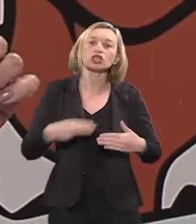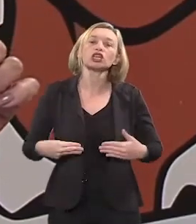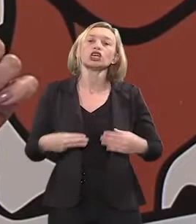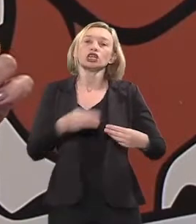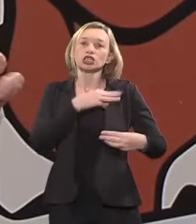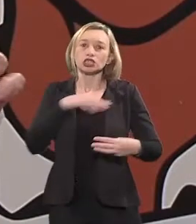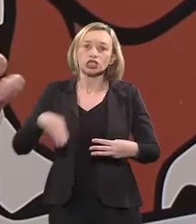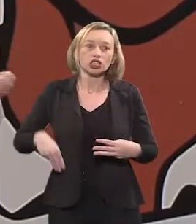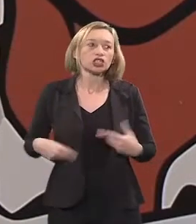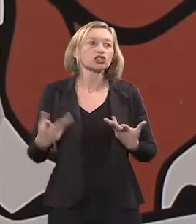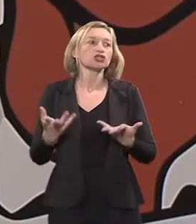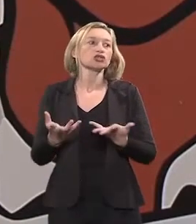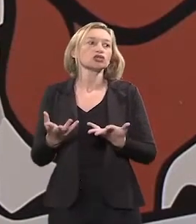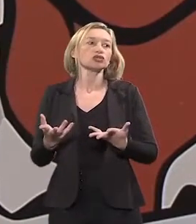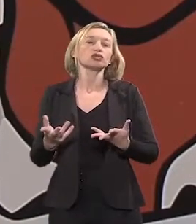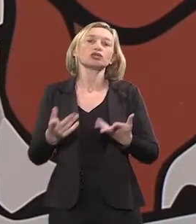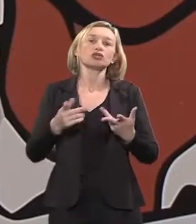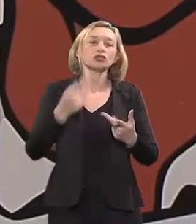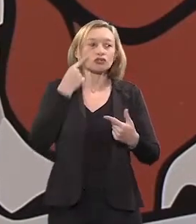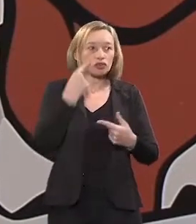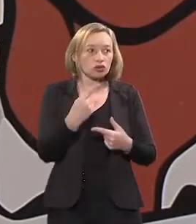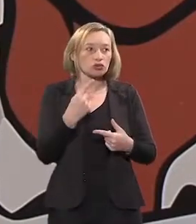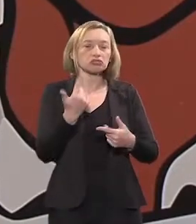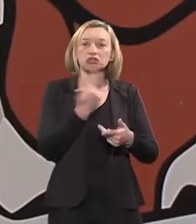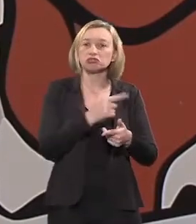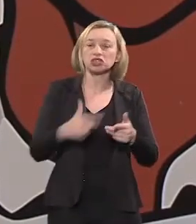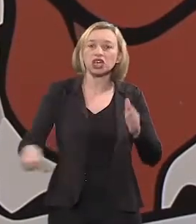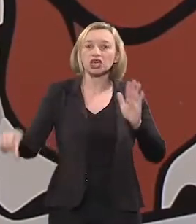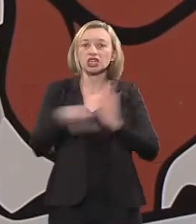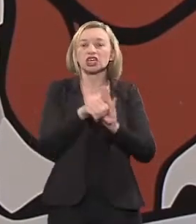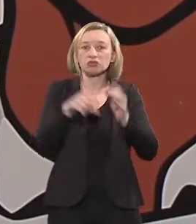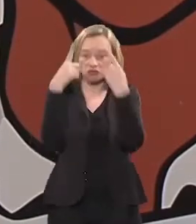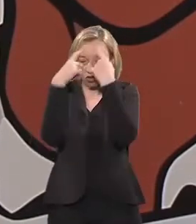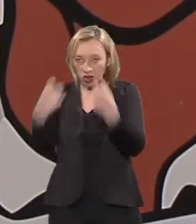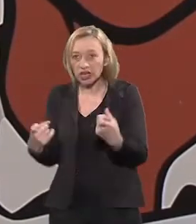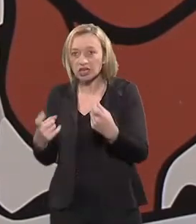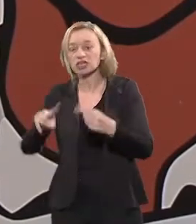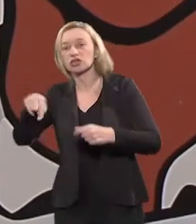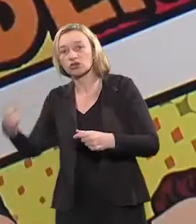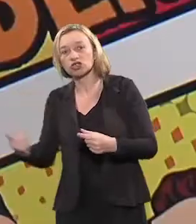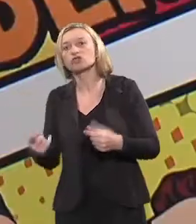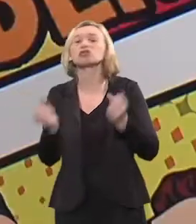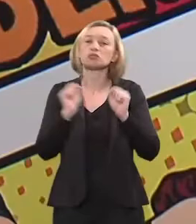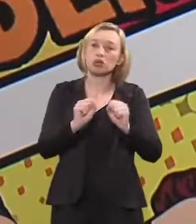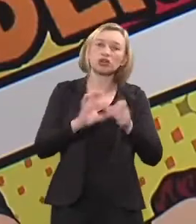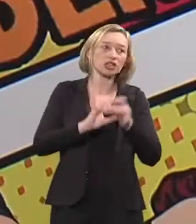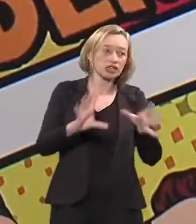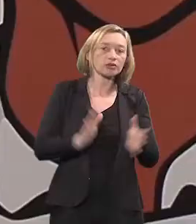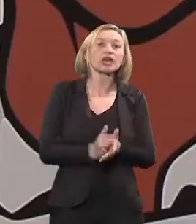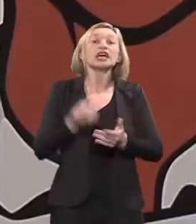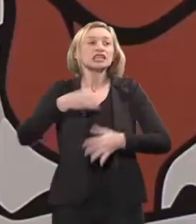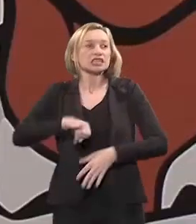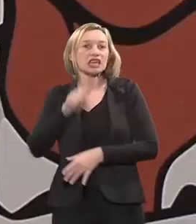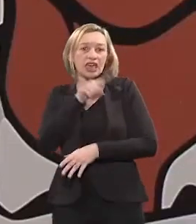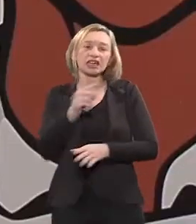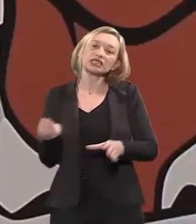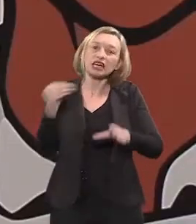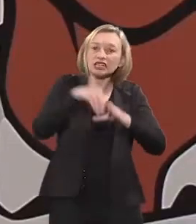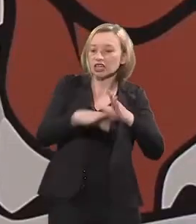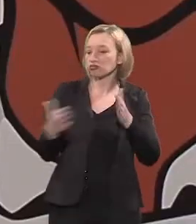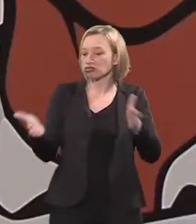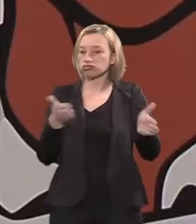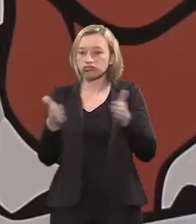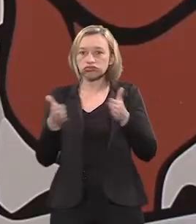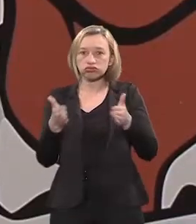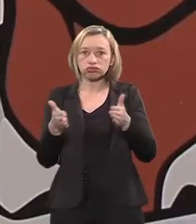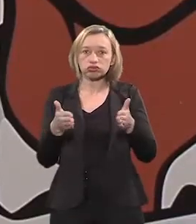um requisito de não ter praticado crime com violência ou grave ameaça. Essa exceção, né? Então, falou, se ela está